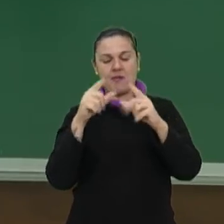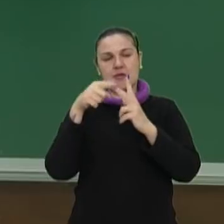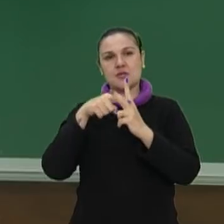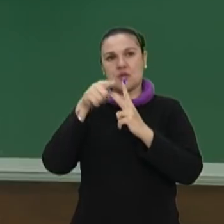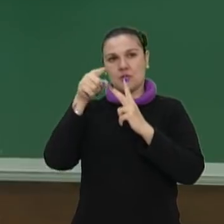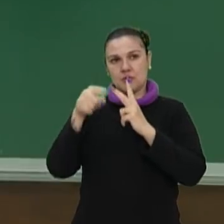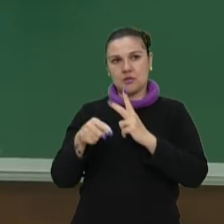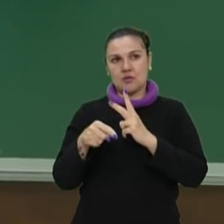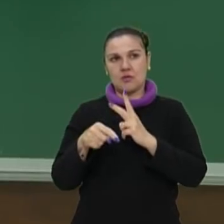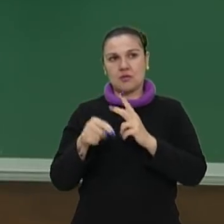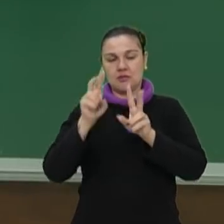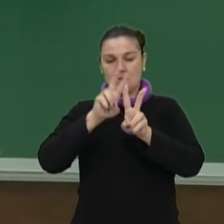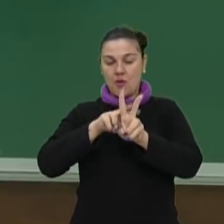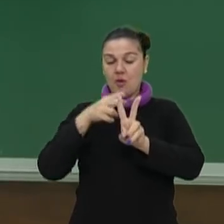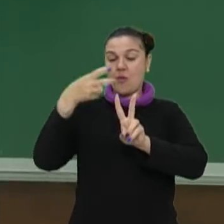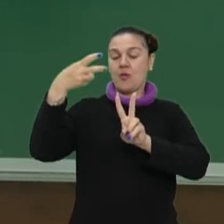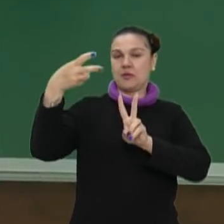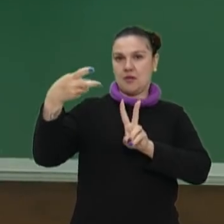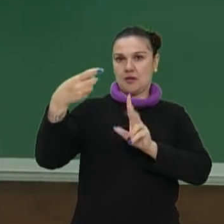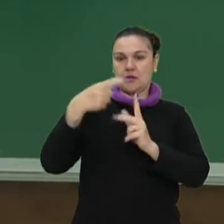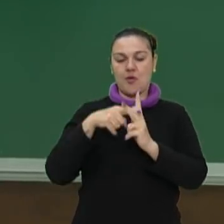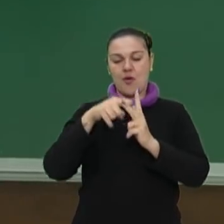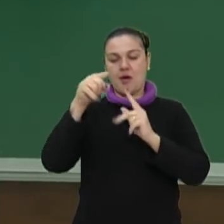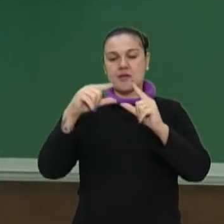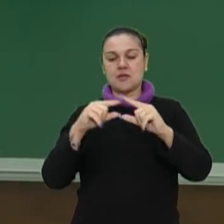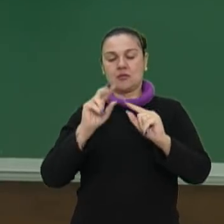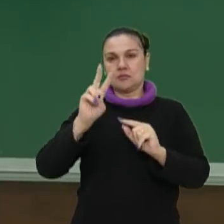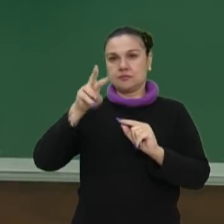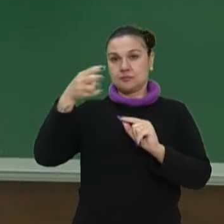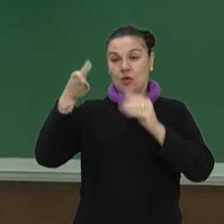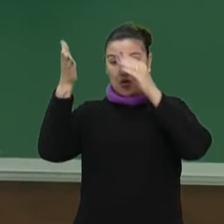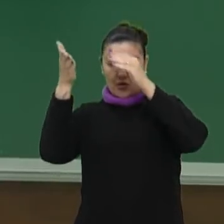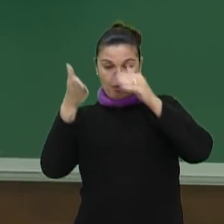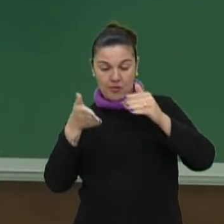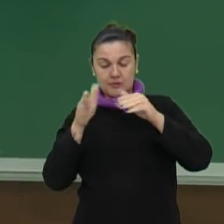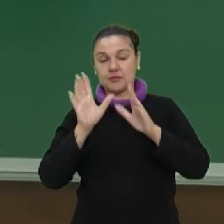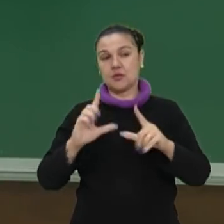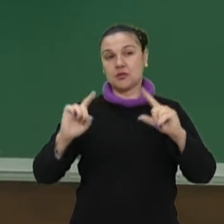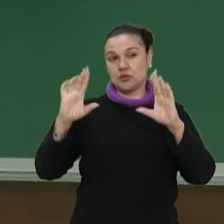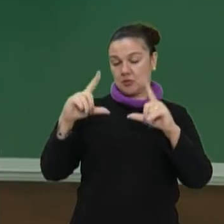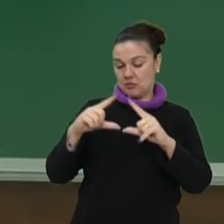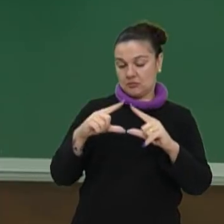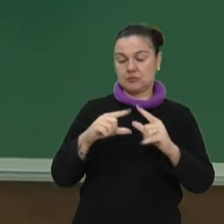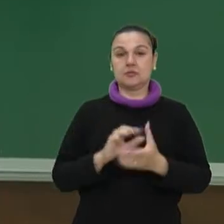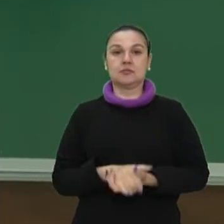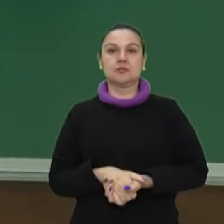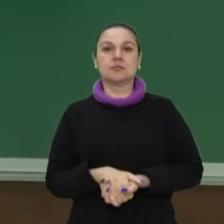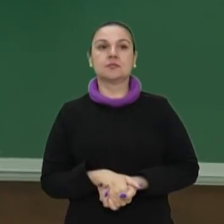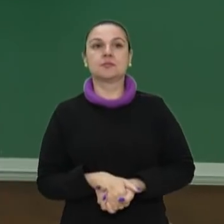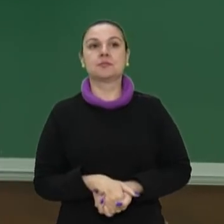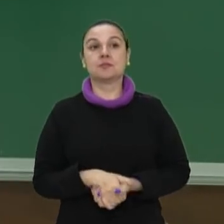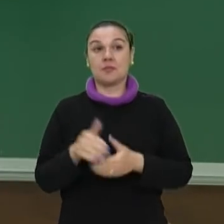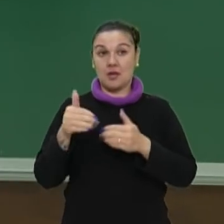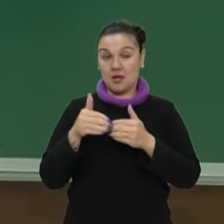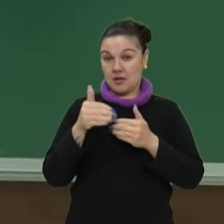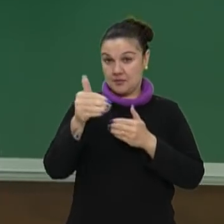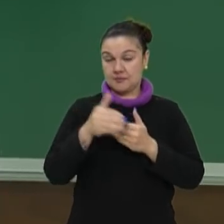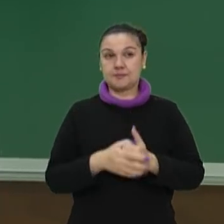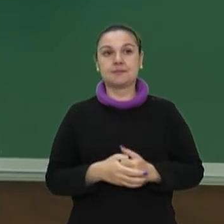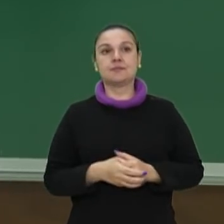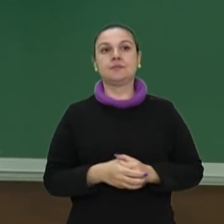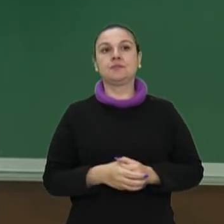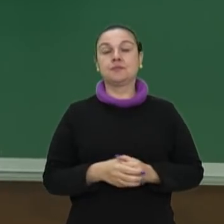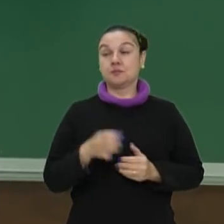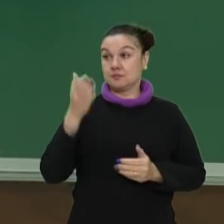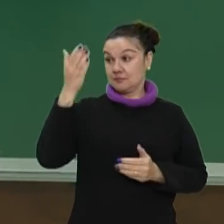a raiz de delta elevada ao quadrado. A raiz corta com o quadrado, fico com o delta, ok? Levando isso para a próxima página, eu